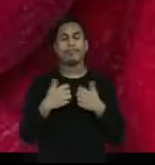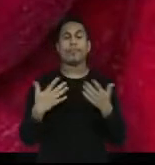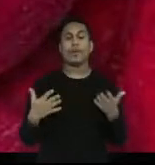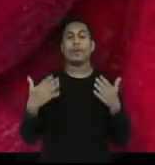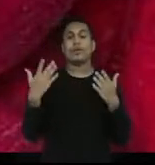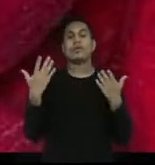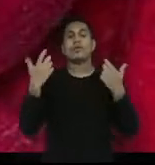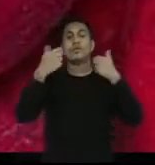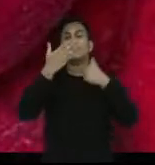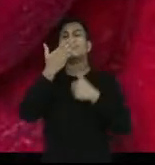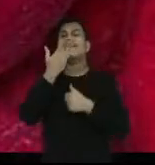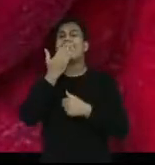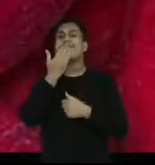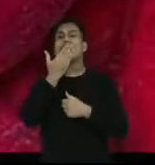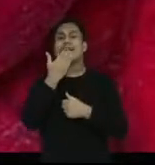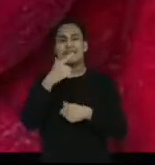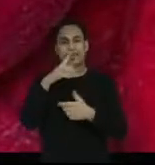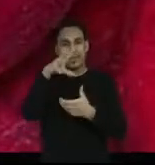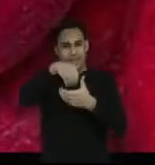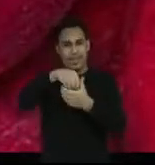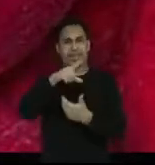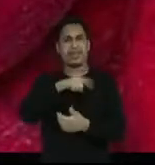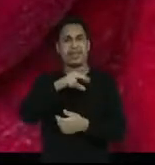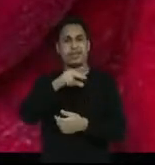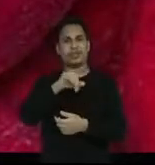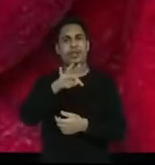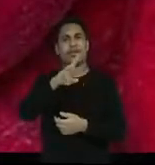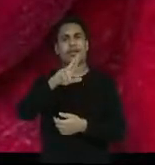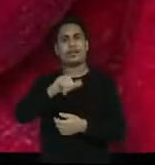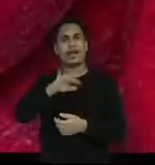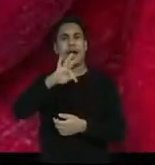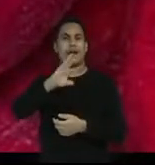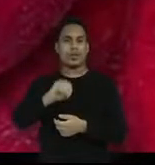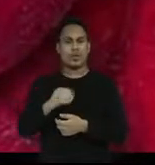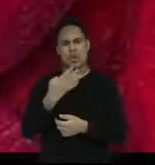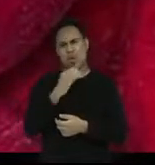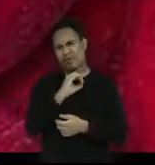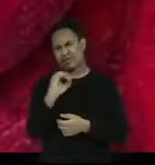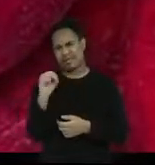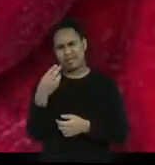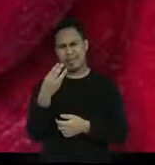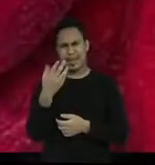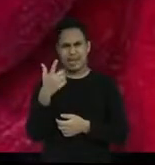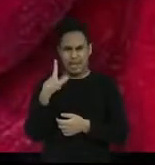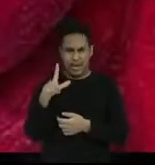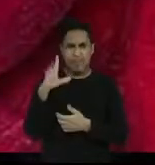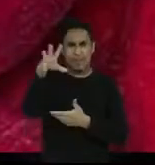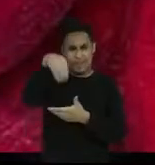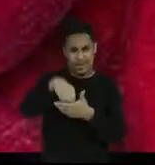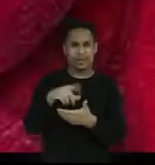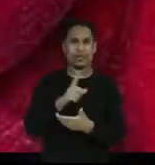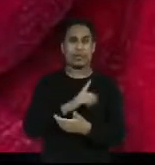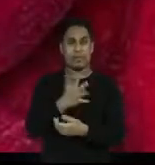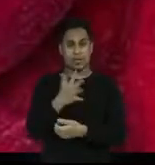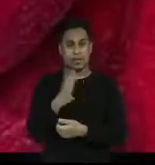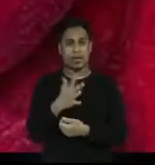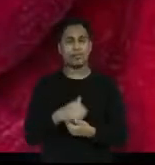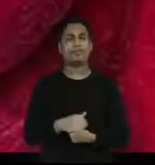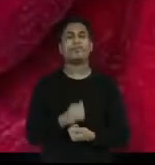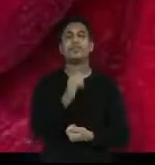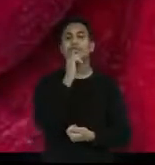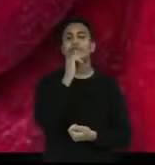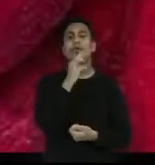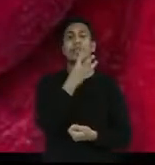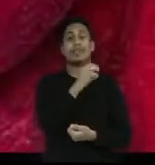400 miligramas, mais ou menos, a dose. Onde que a gente vai encontrar esses 400 miligramas? Em 300 gramas de beterraba, tá? 200